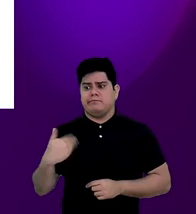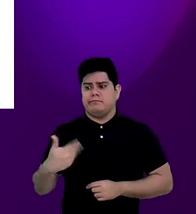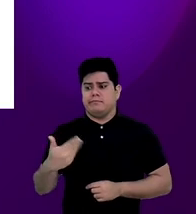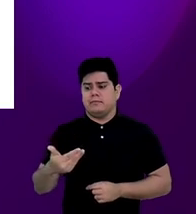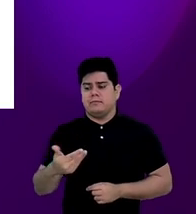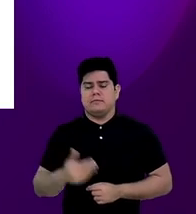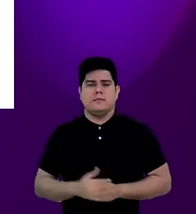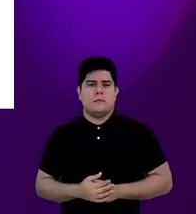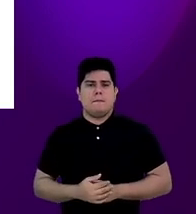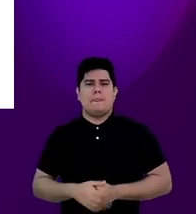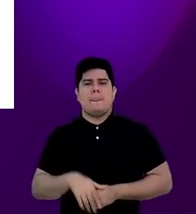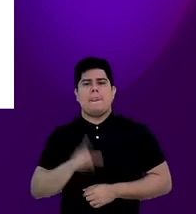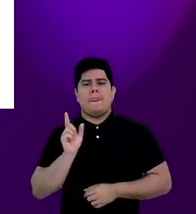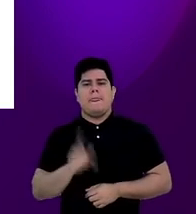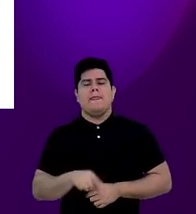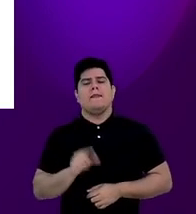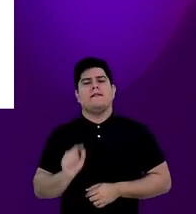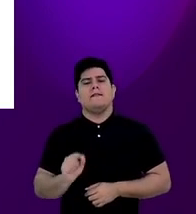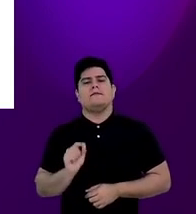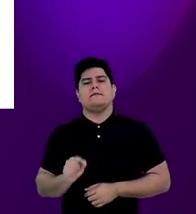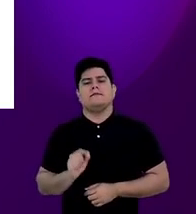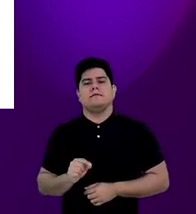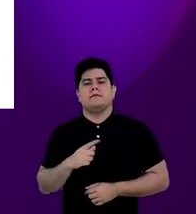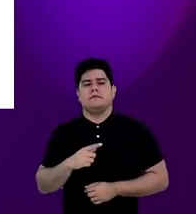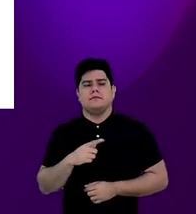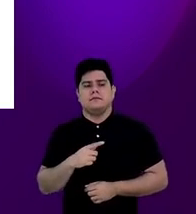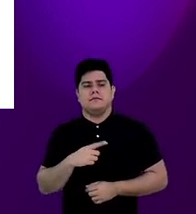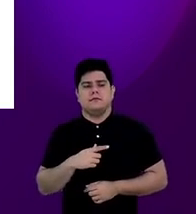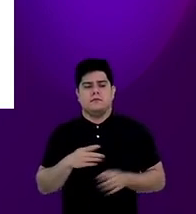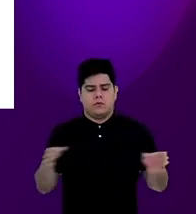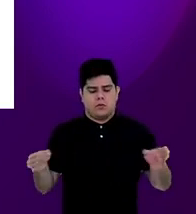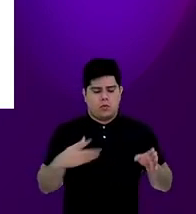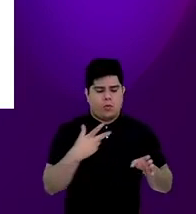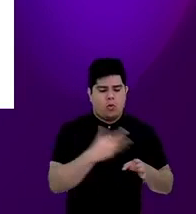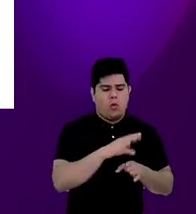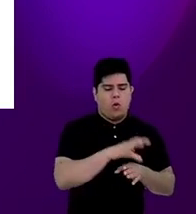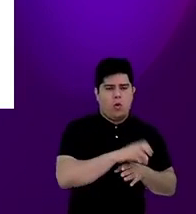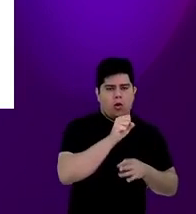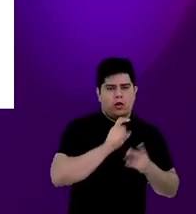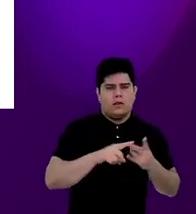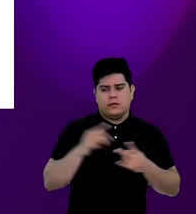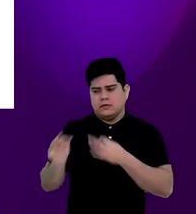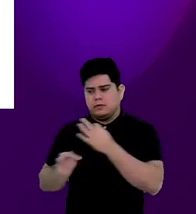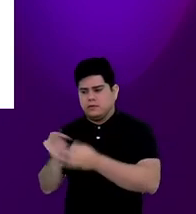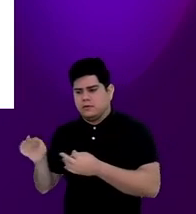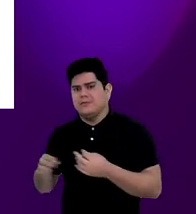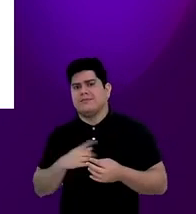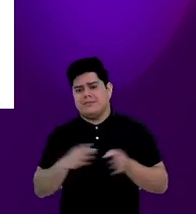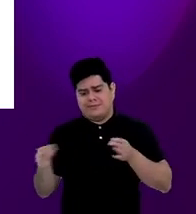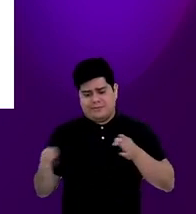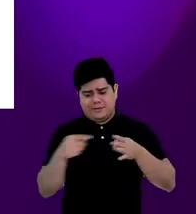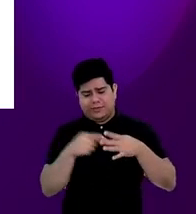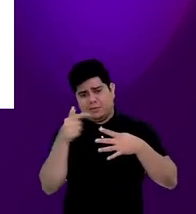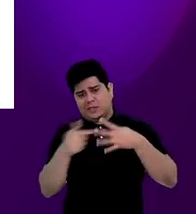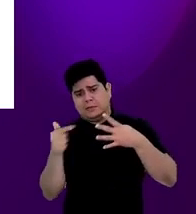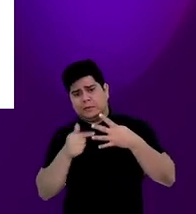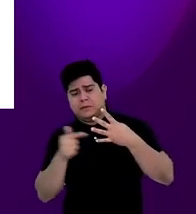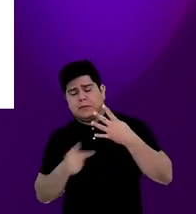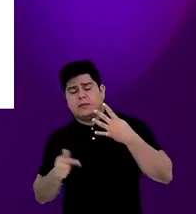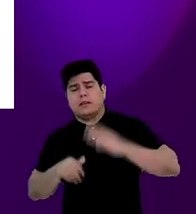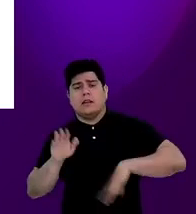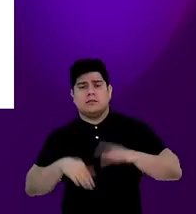constantemente é o fato de que entre a coleta e o tratamento tem aí várias semanas, né? E muitas vezes a gente